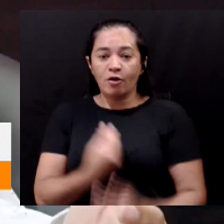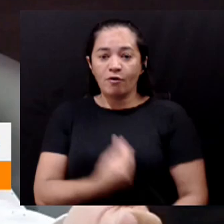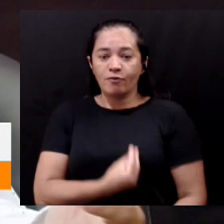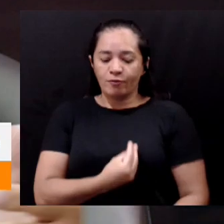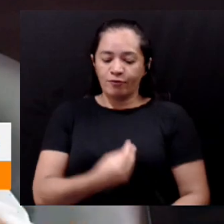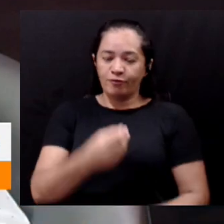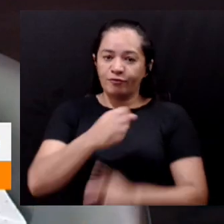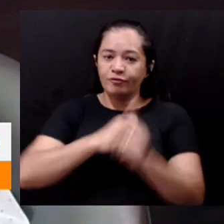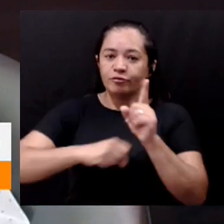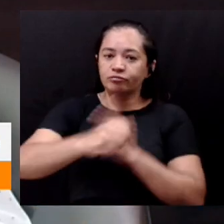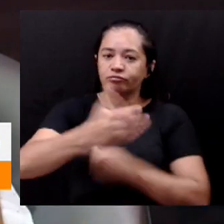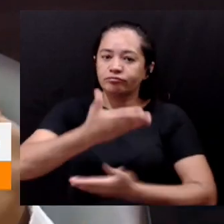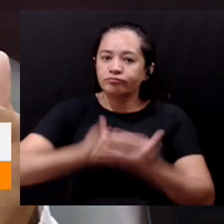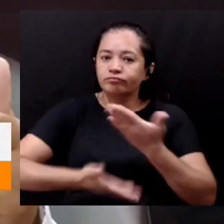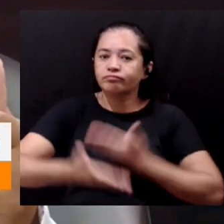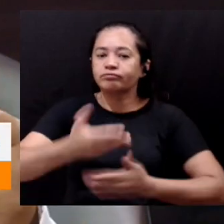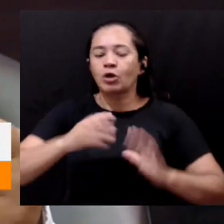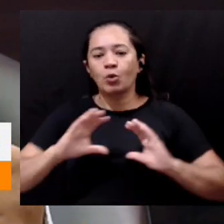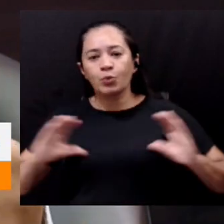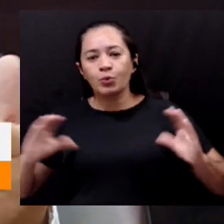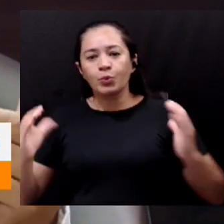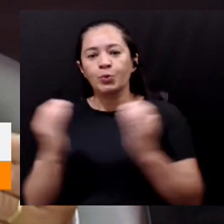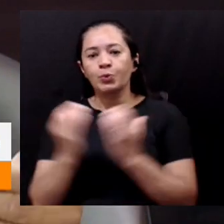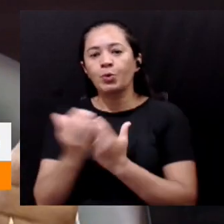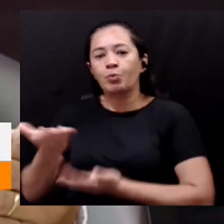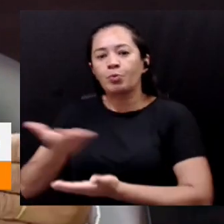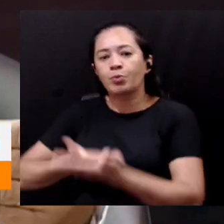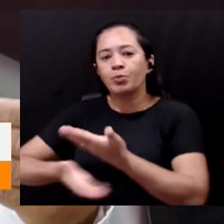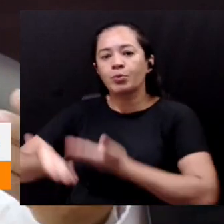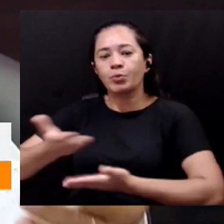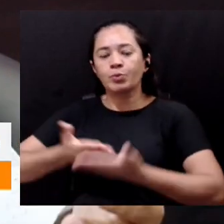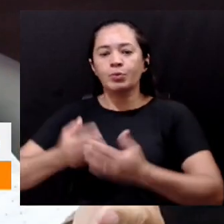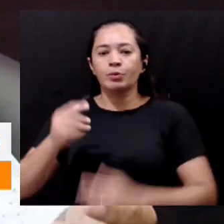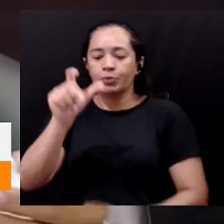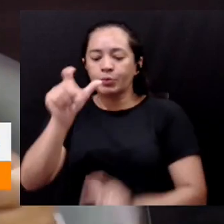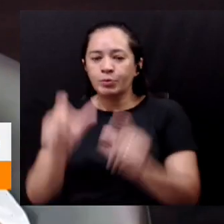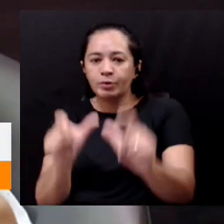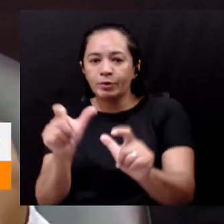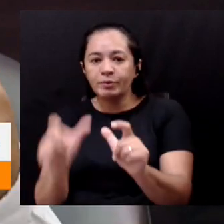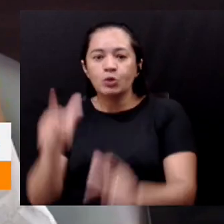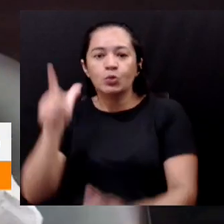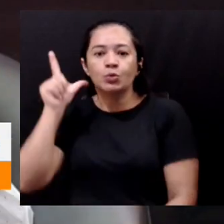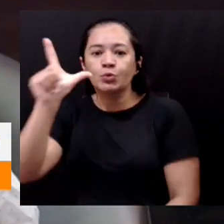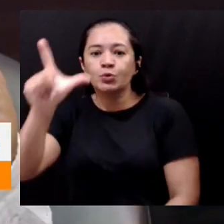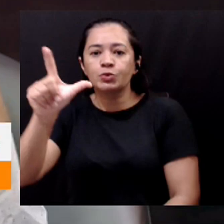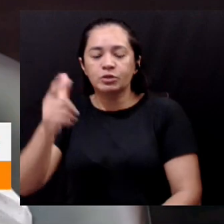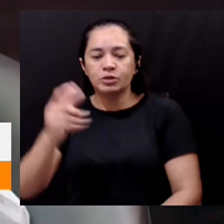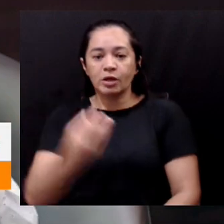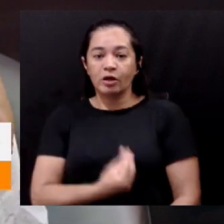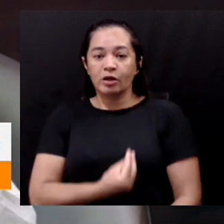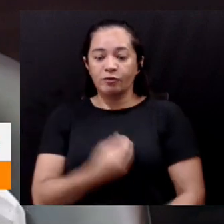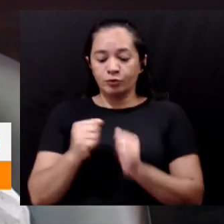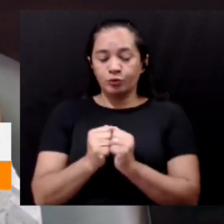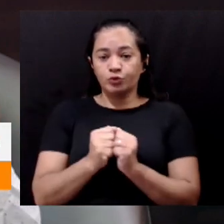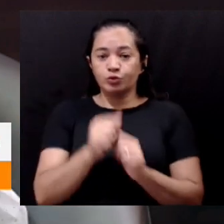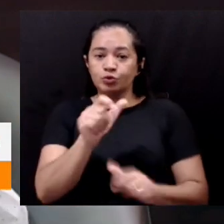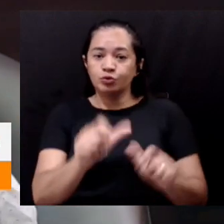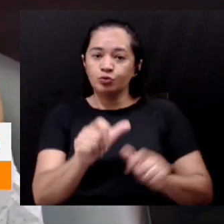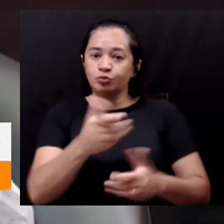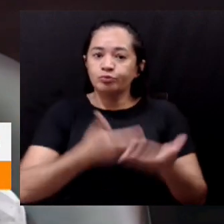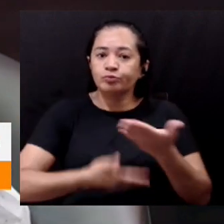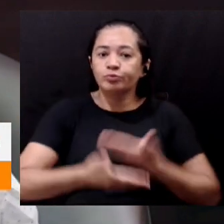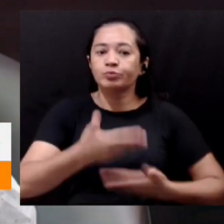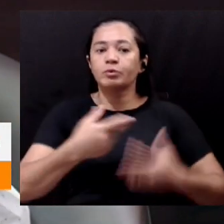em comunidade, hã, para que a pessoa consiga conviver com o próximo, é preciso que esteja ali o